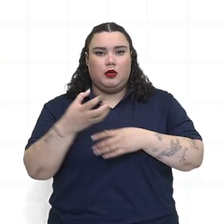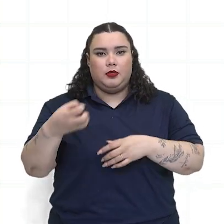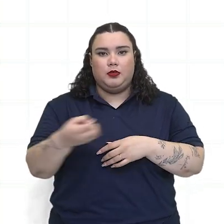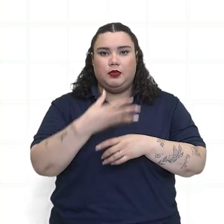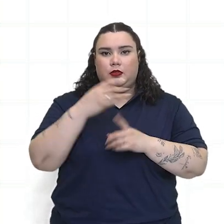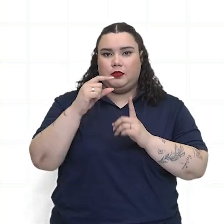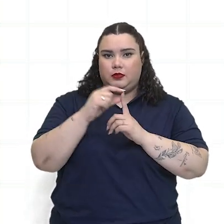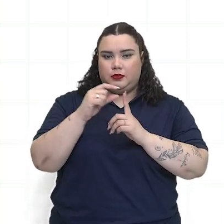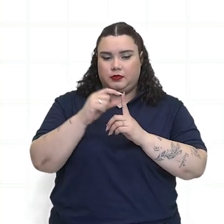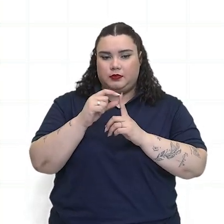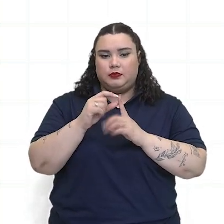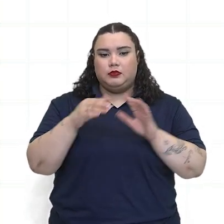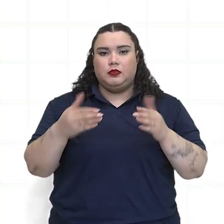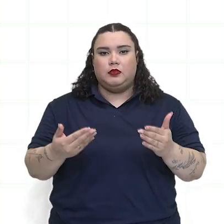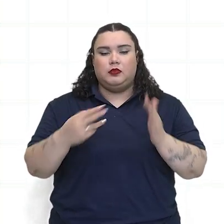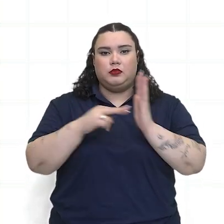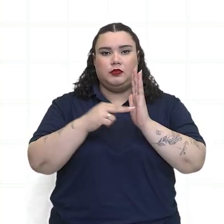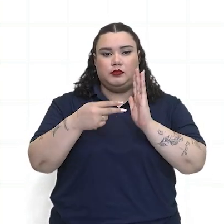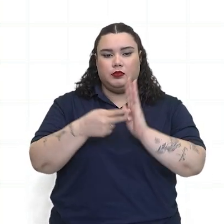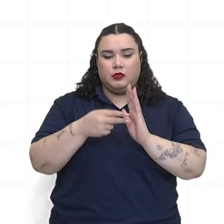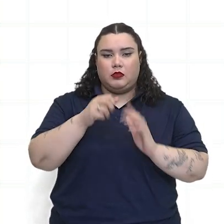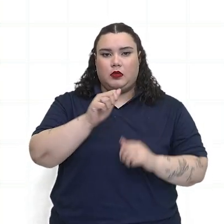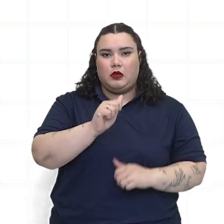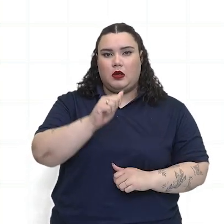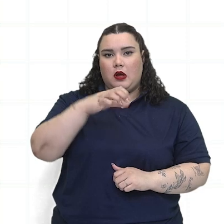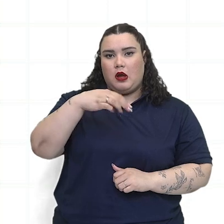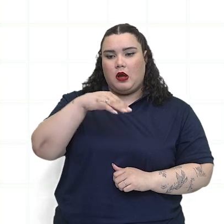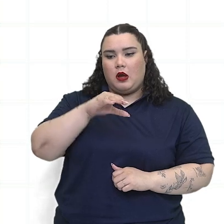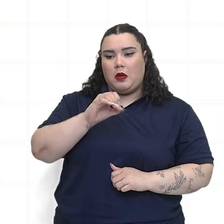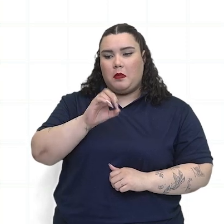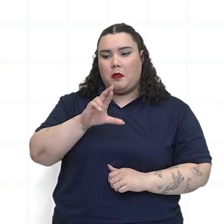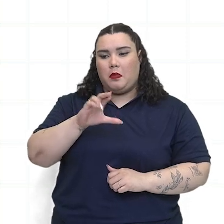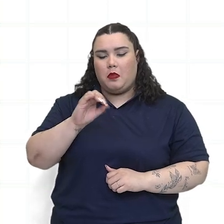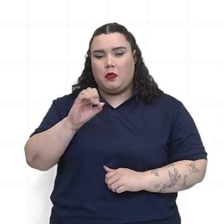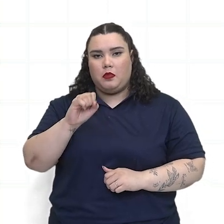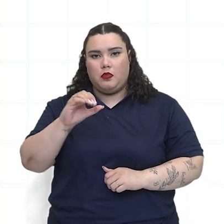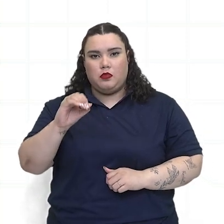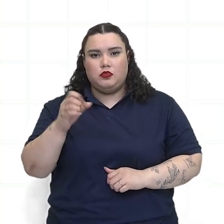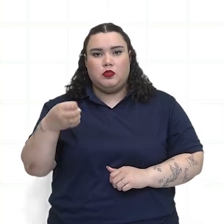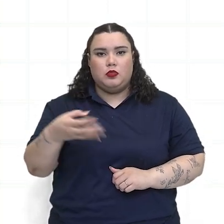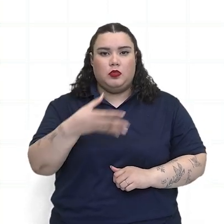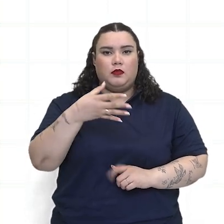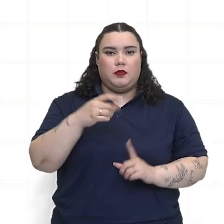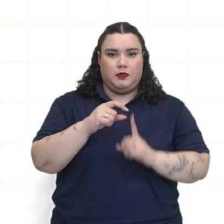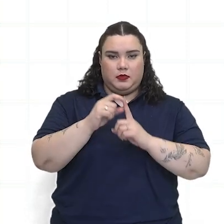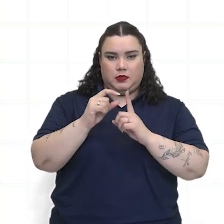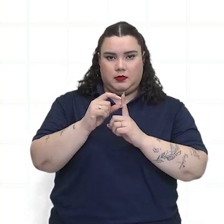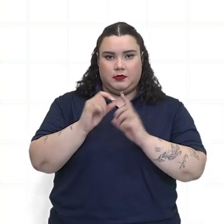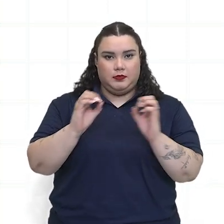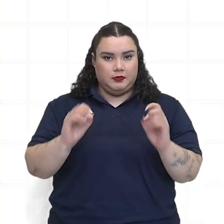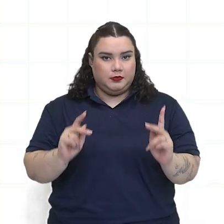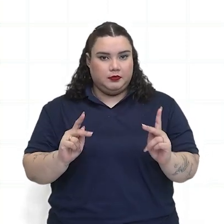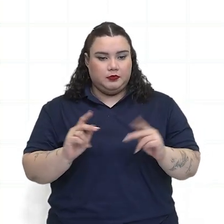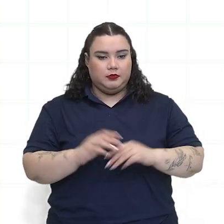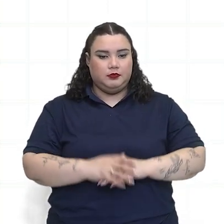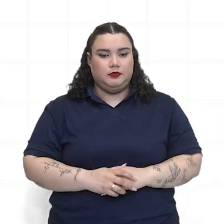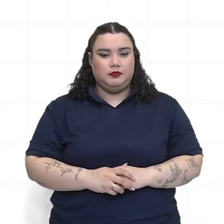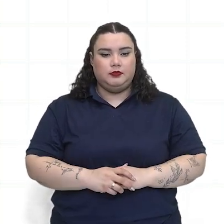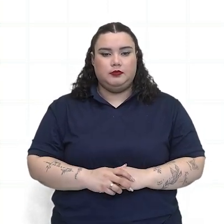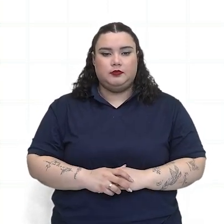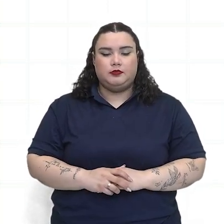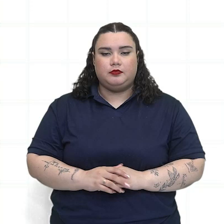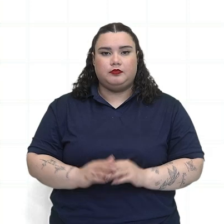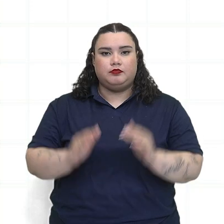nova palavra, agora o sentido dela é amoroso, certo? Muito bem.